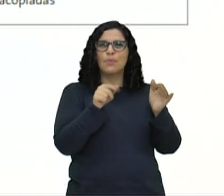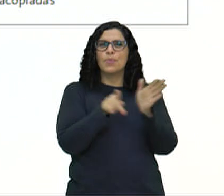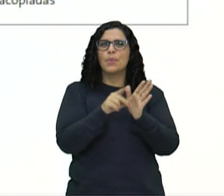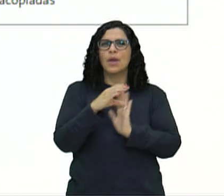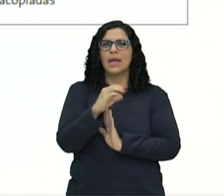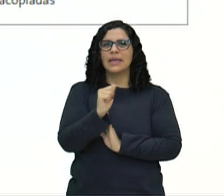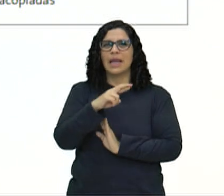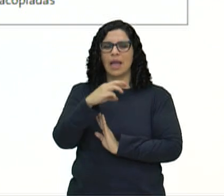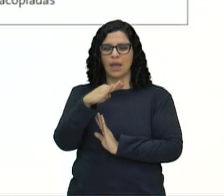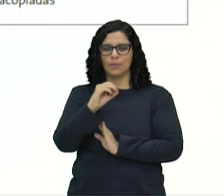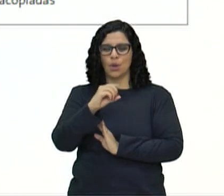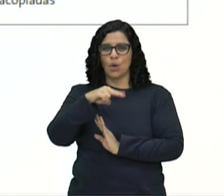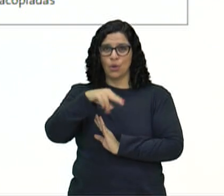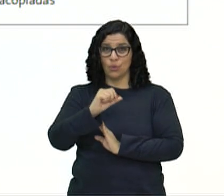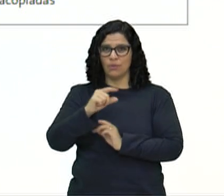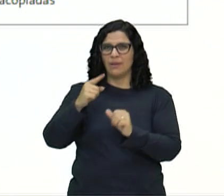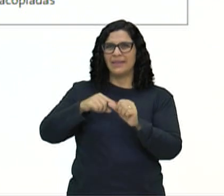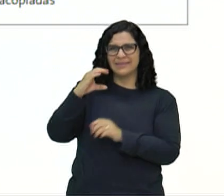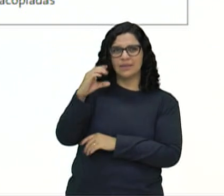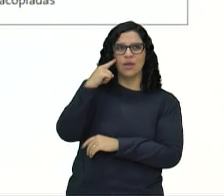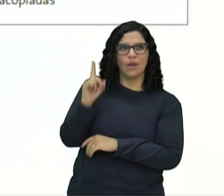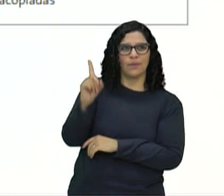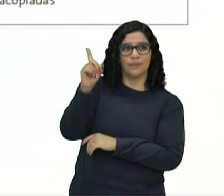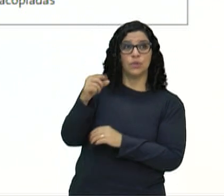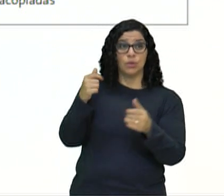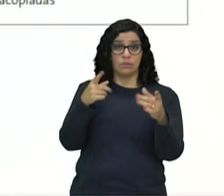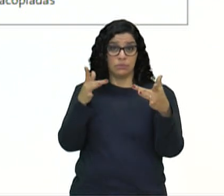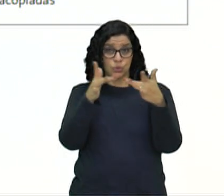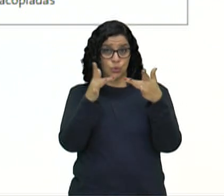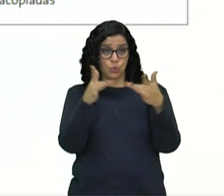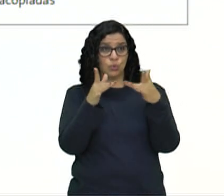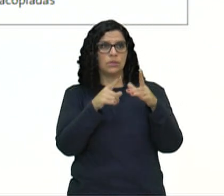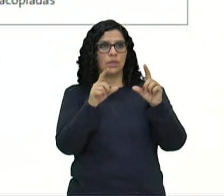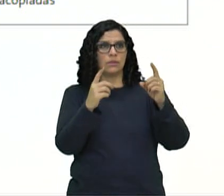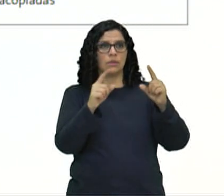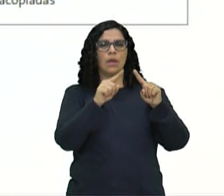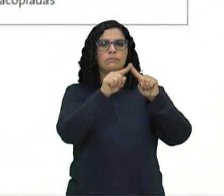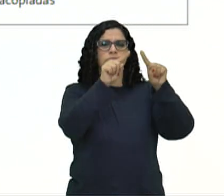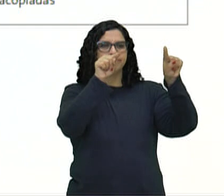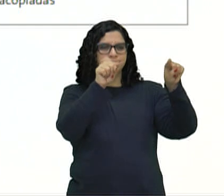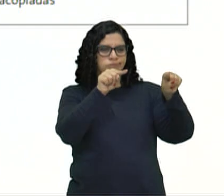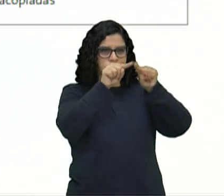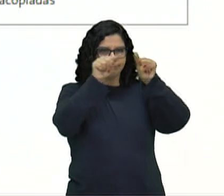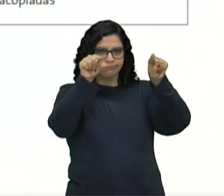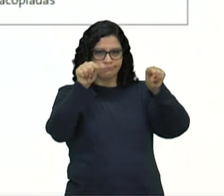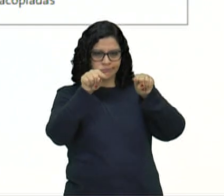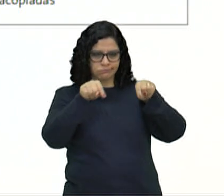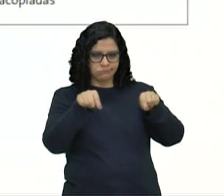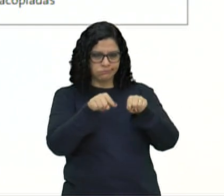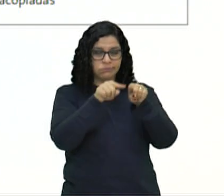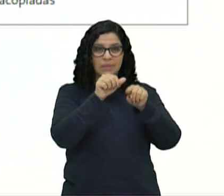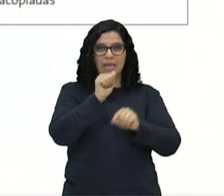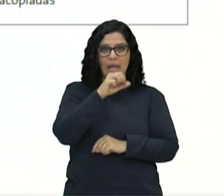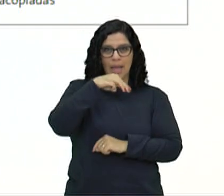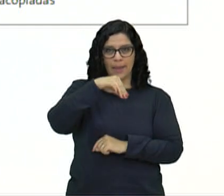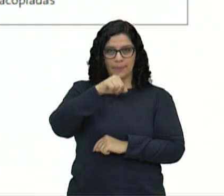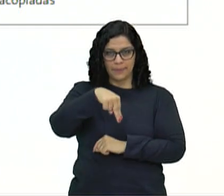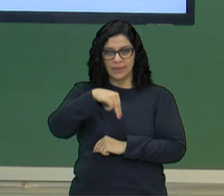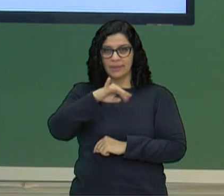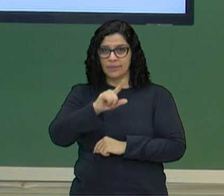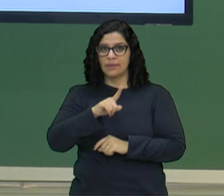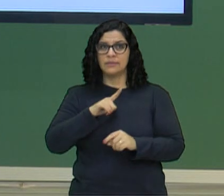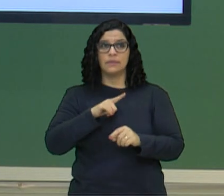posicionado. Grudado a esse açúcar de 5 carbonos, um grupo amina, com nitrogênios.